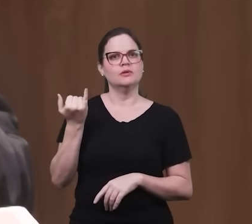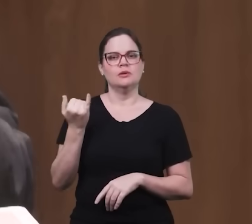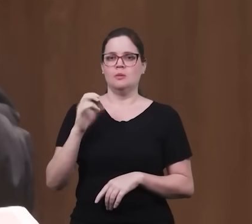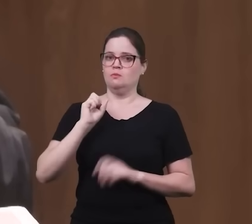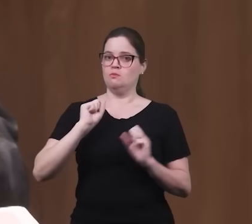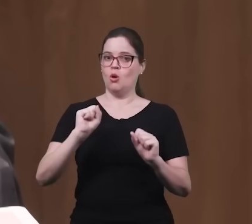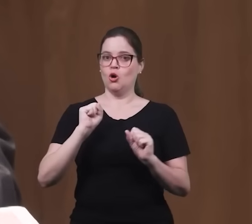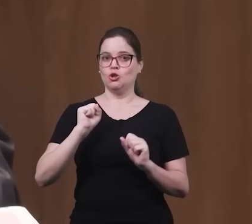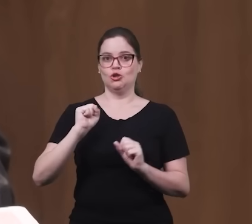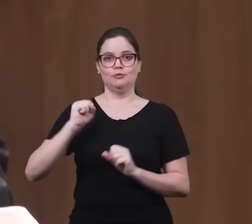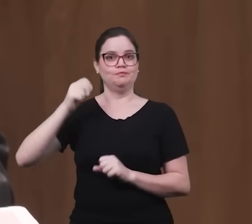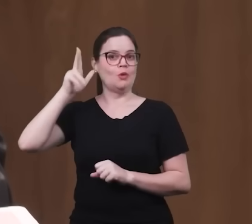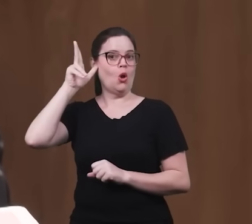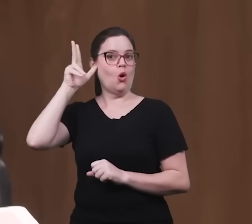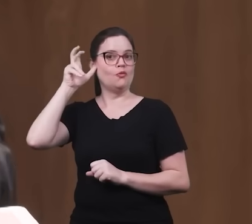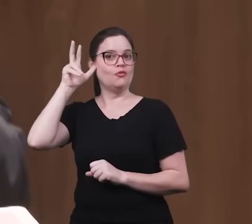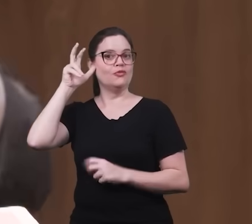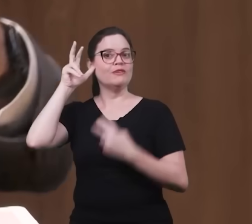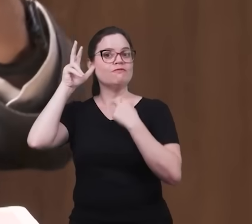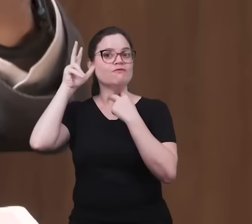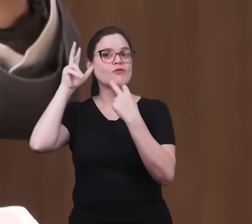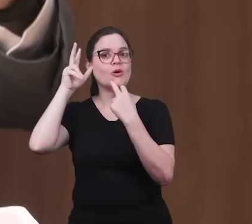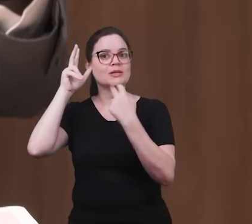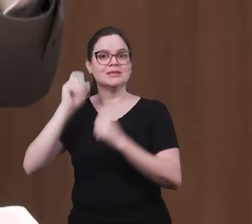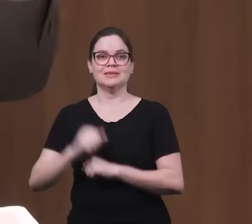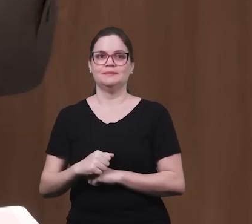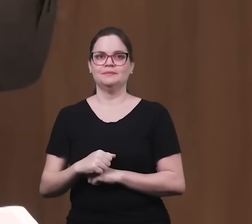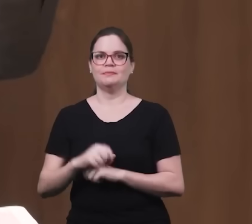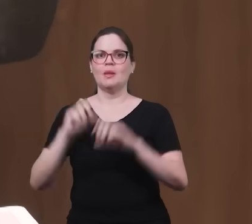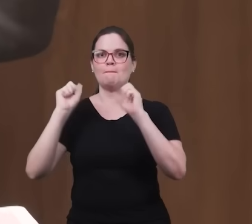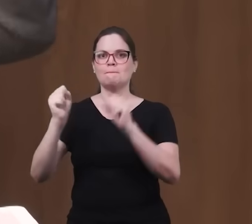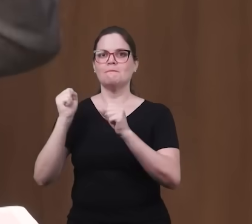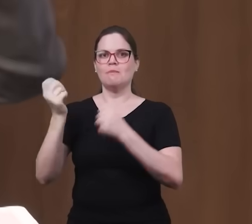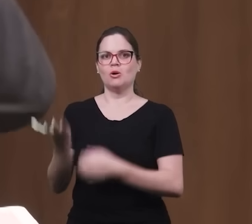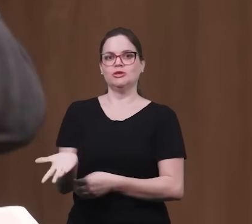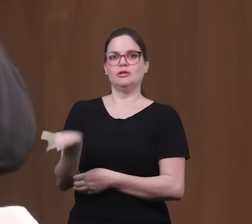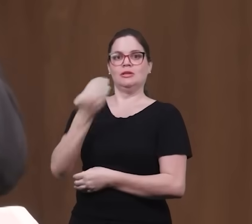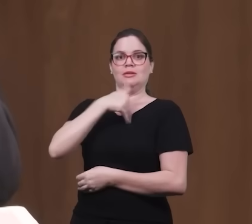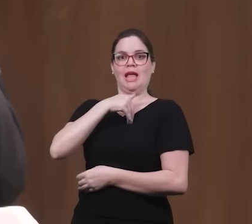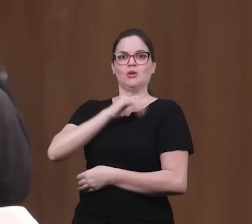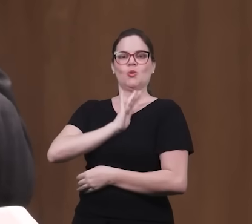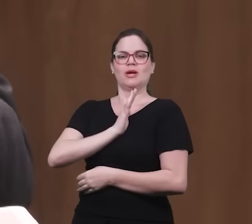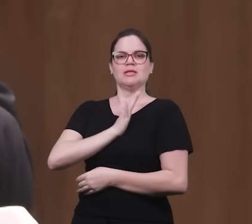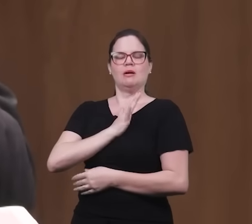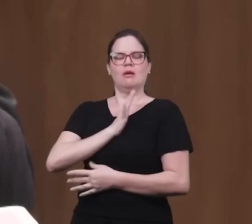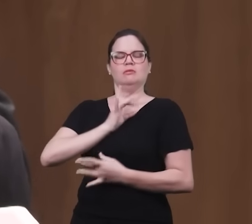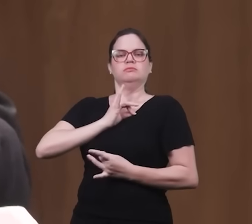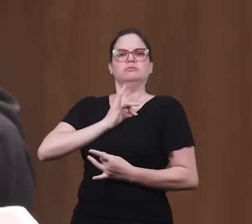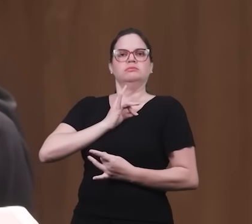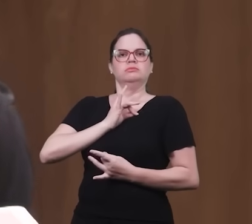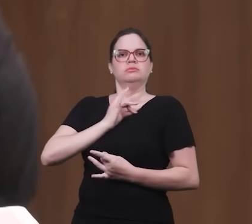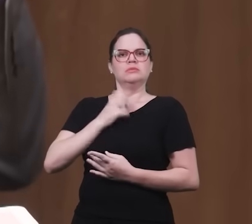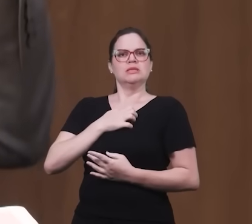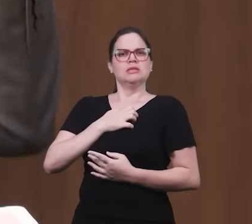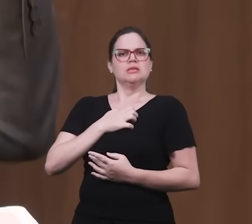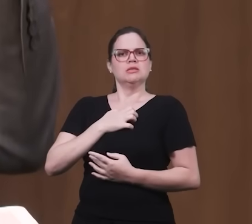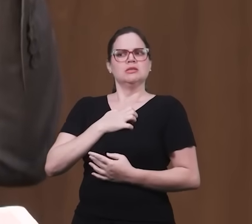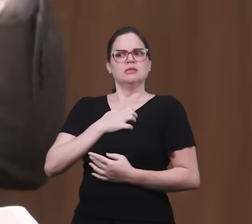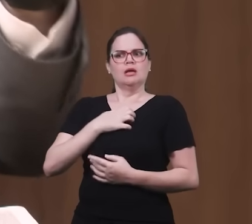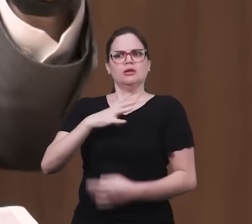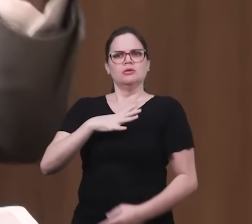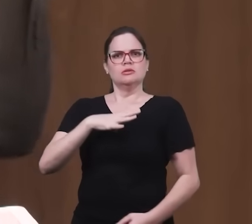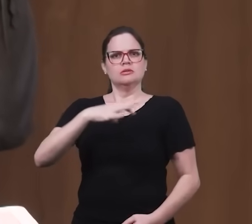Você pode ouvir uma voz, pode ser implantado no seu coração